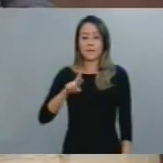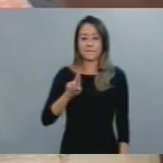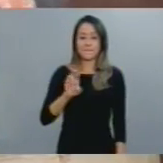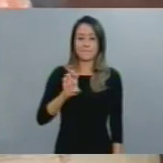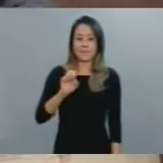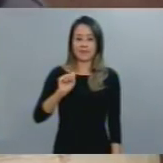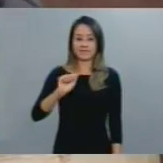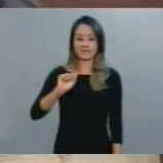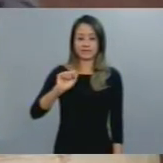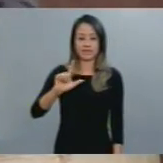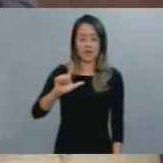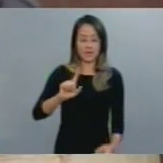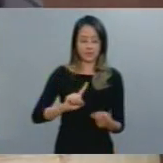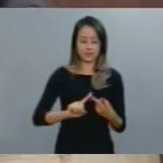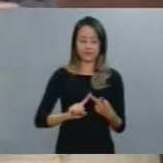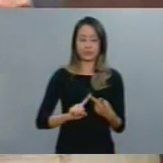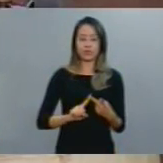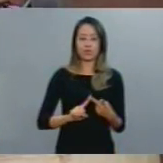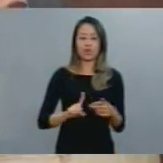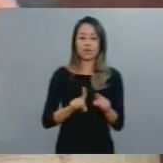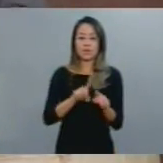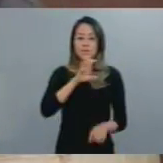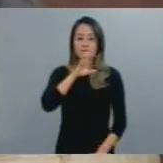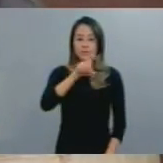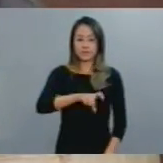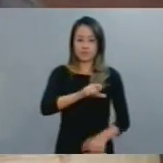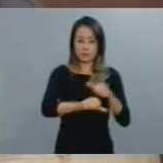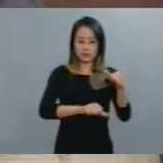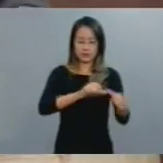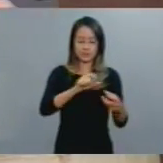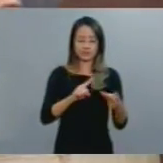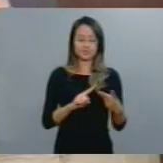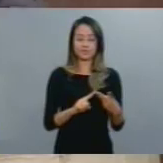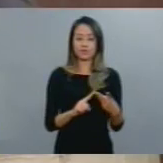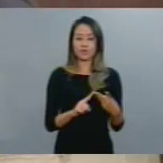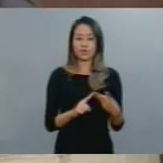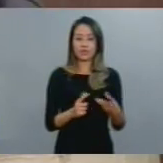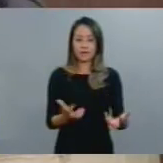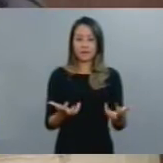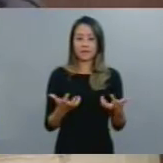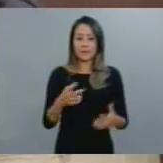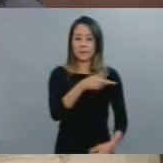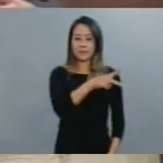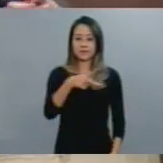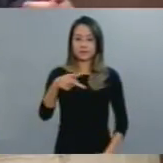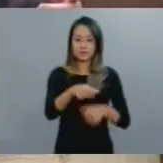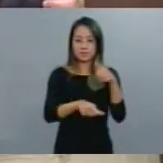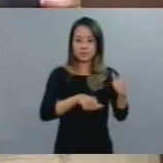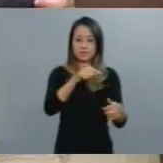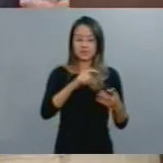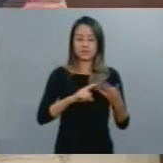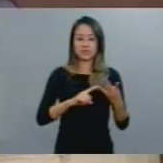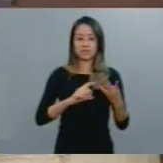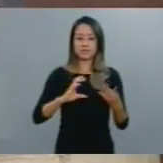pré-sal, fez o ajuste fiscal, propõe reforma da Previdência, flexibilização da CLT.